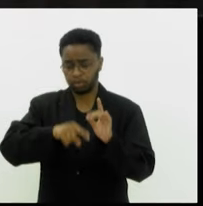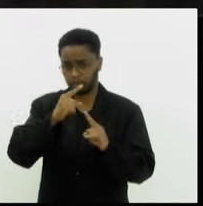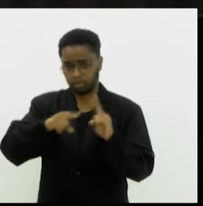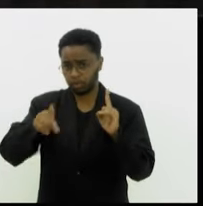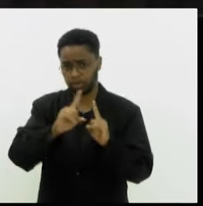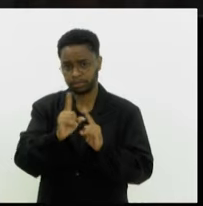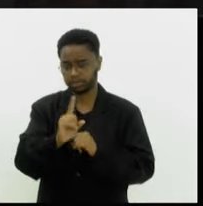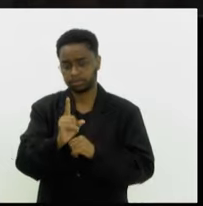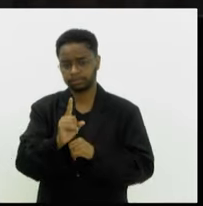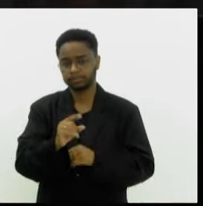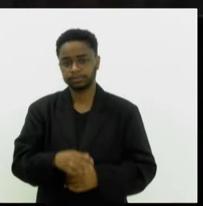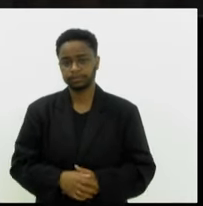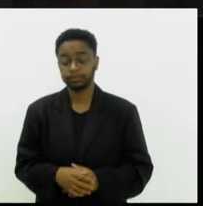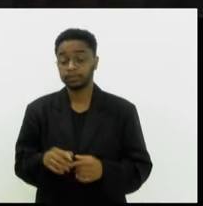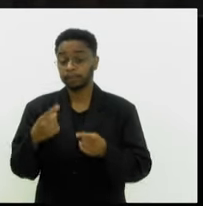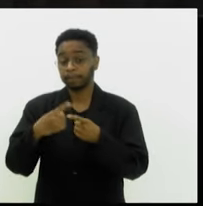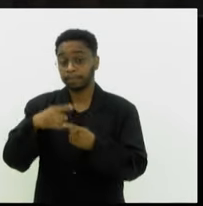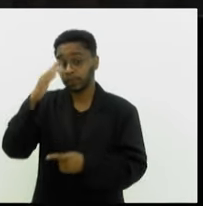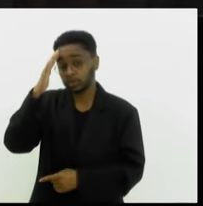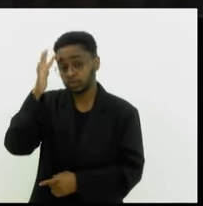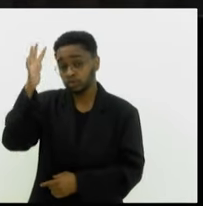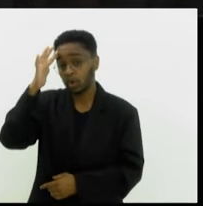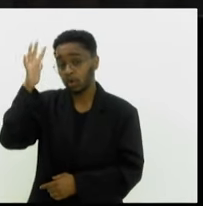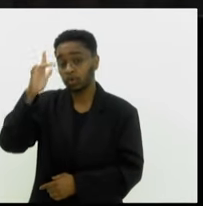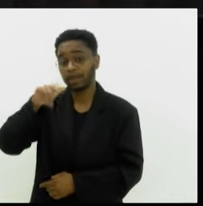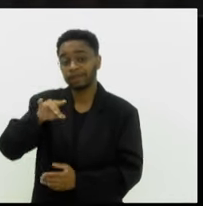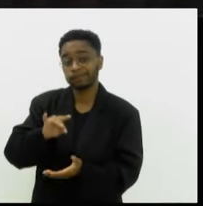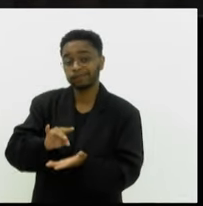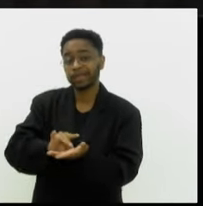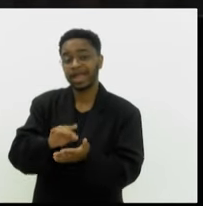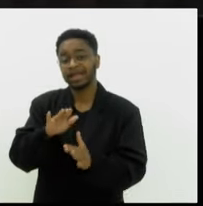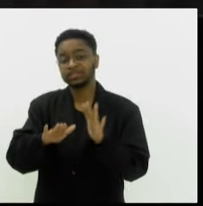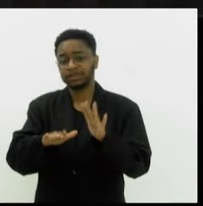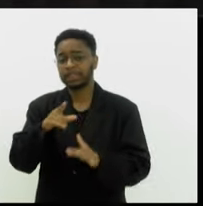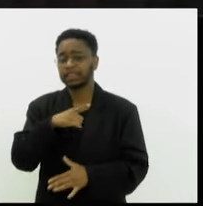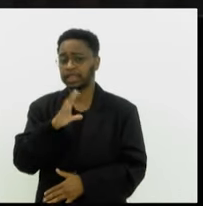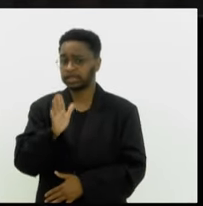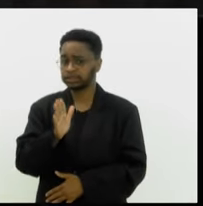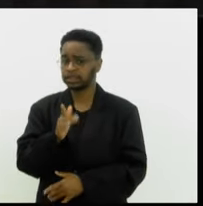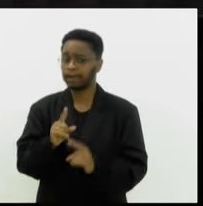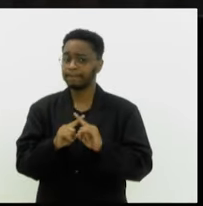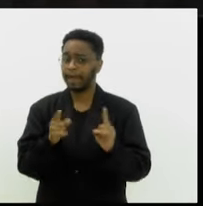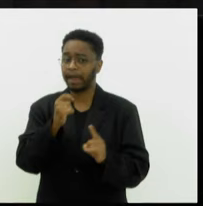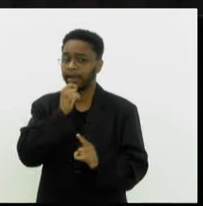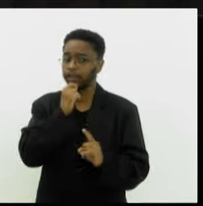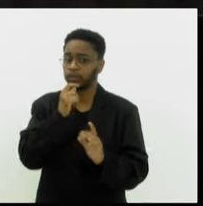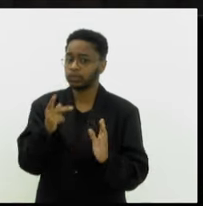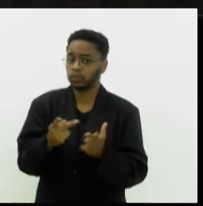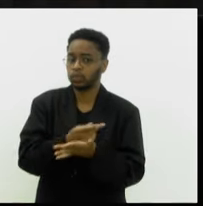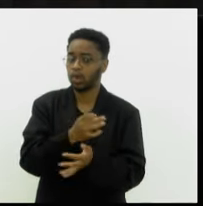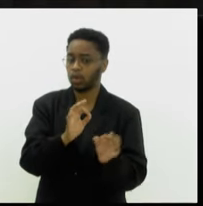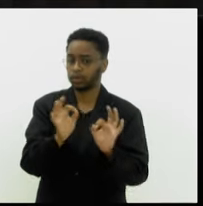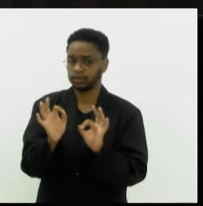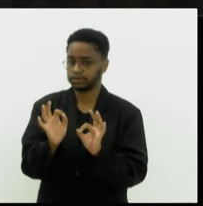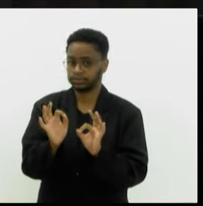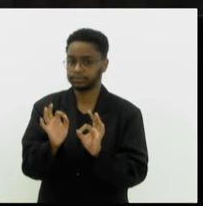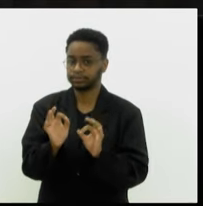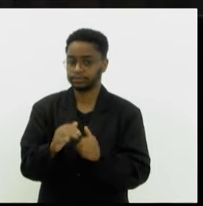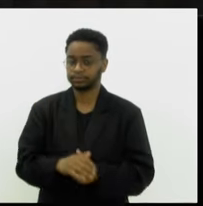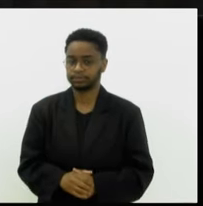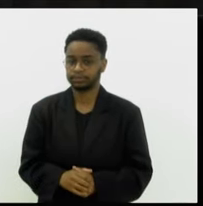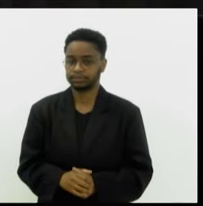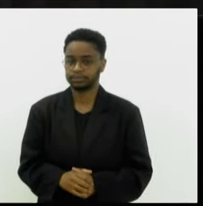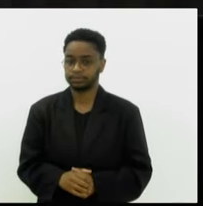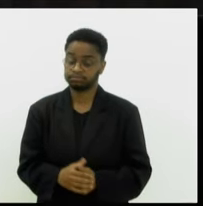O sonho é uma realidade que às vezes já existe, mas ainda não passou à existência. É uma